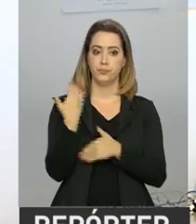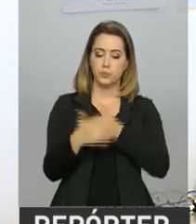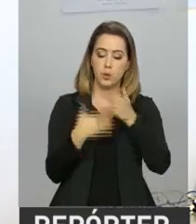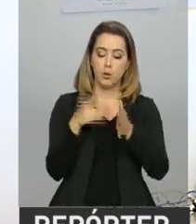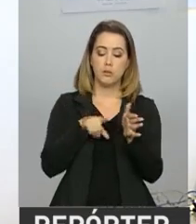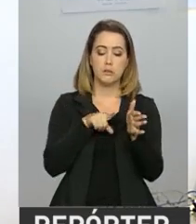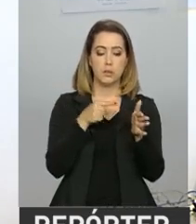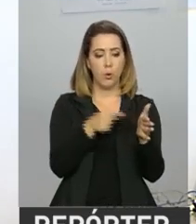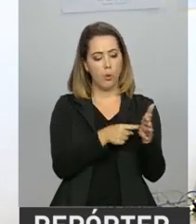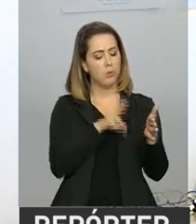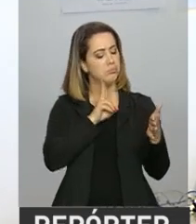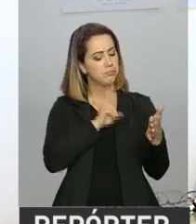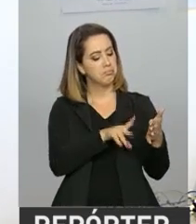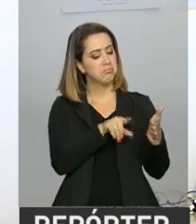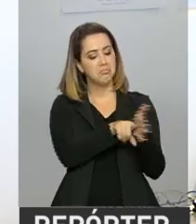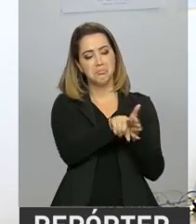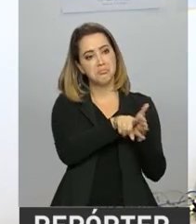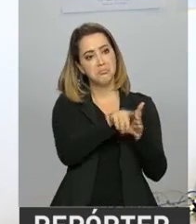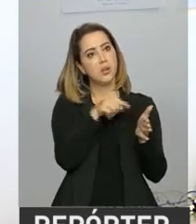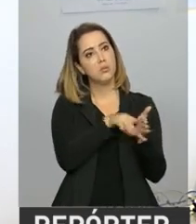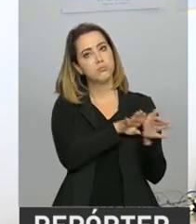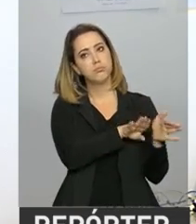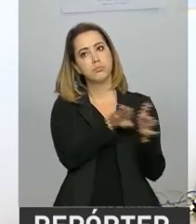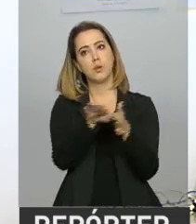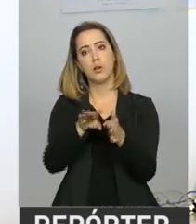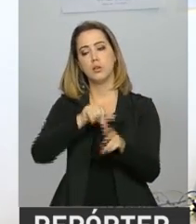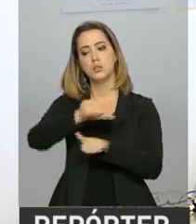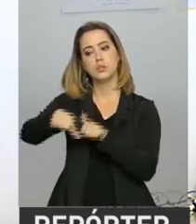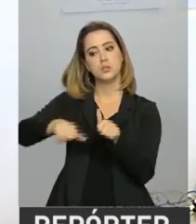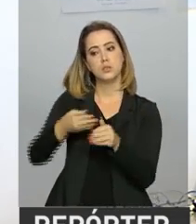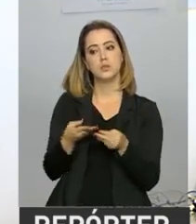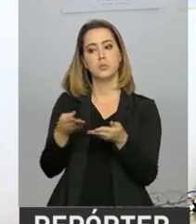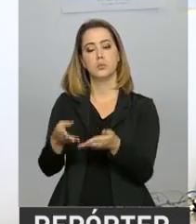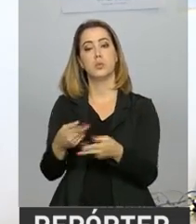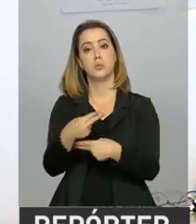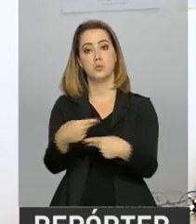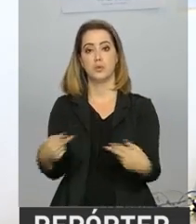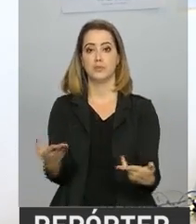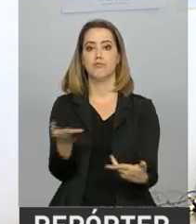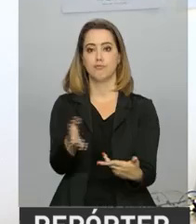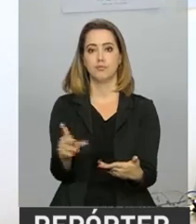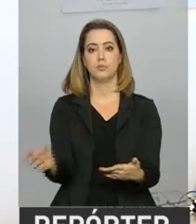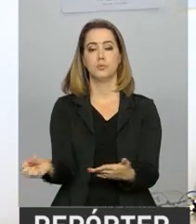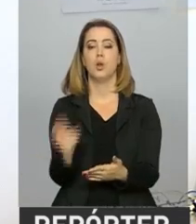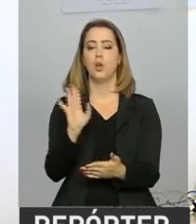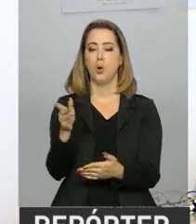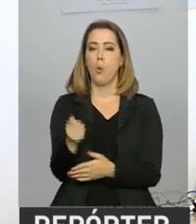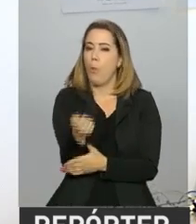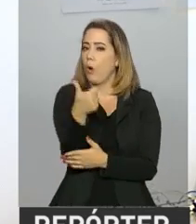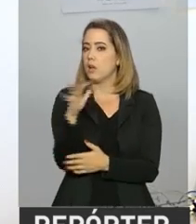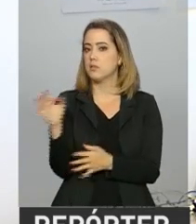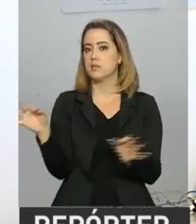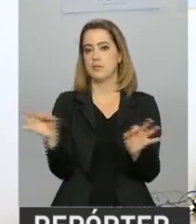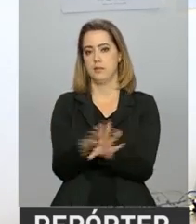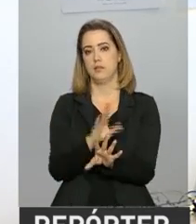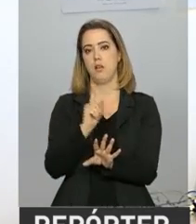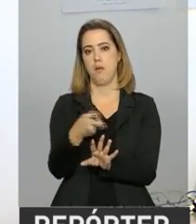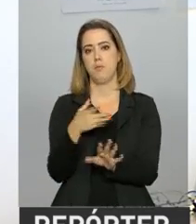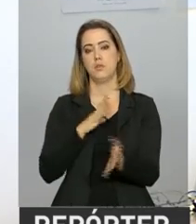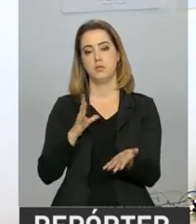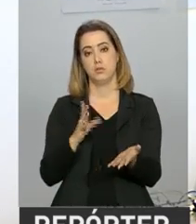dessa pesquisa, nós desenvolvemos a nossa versão do produto, que está basicamente finalizada, faltando essa última etapa